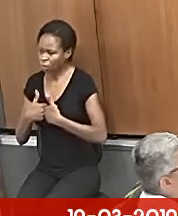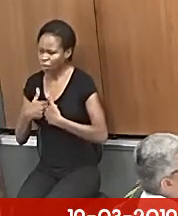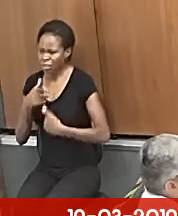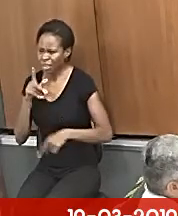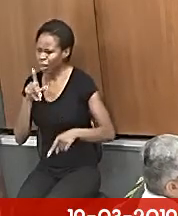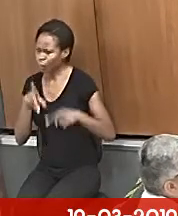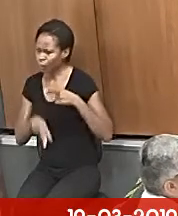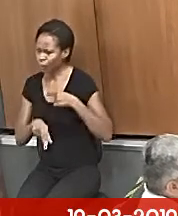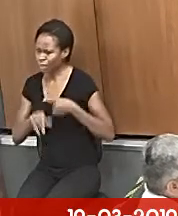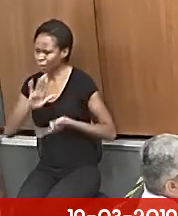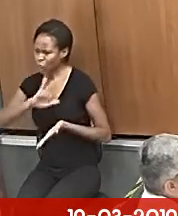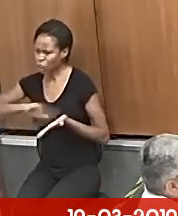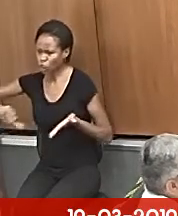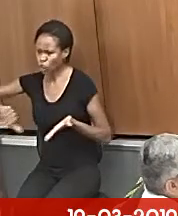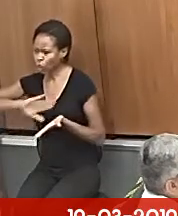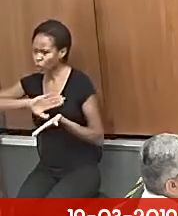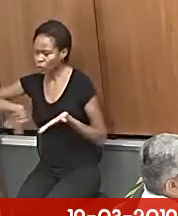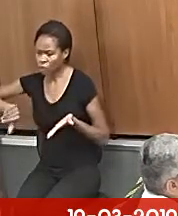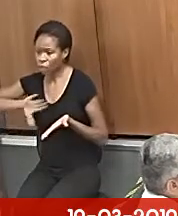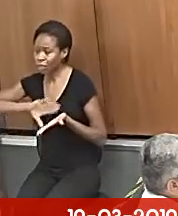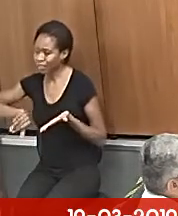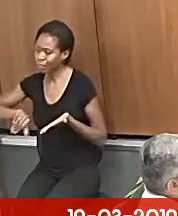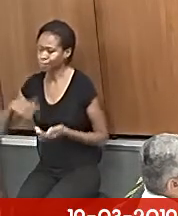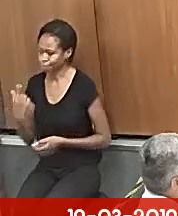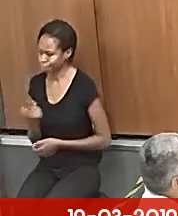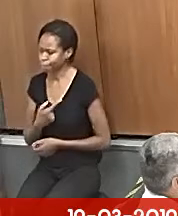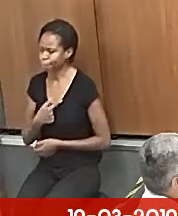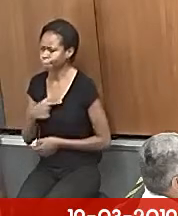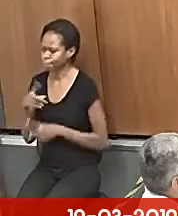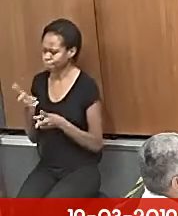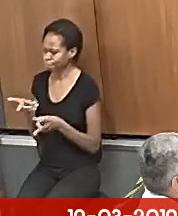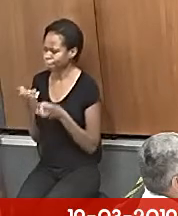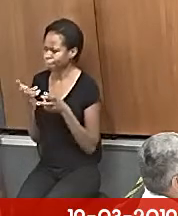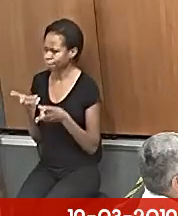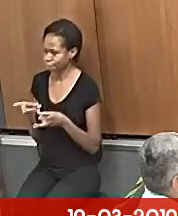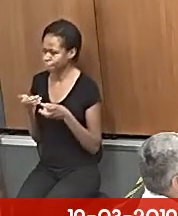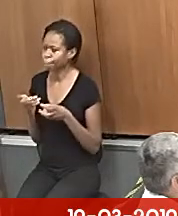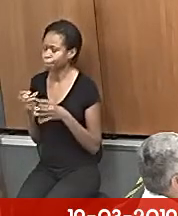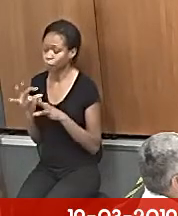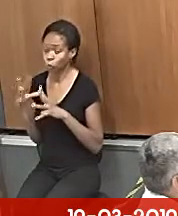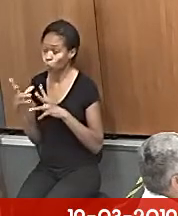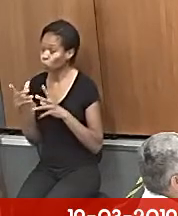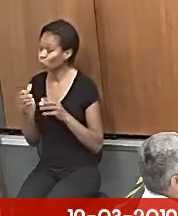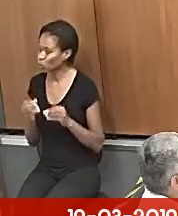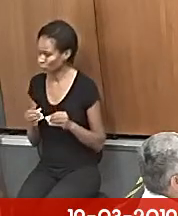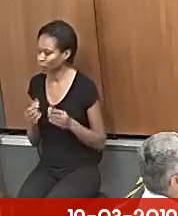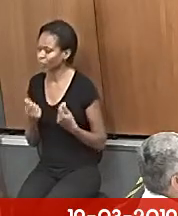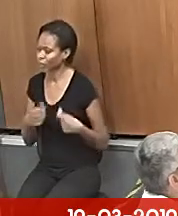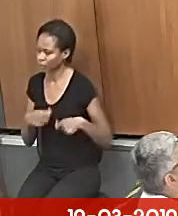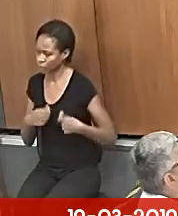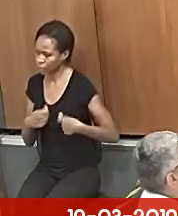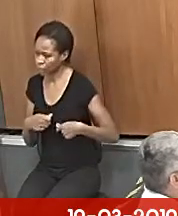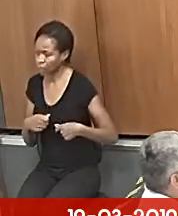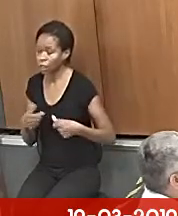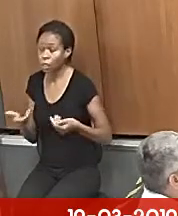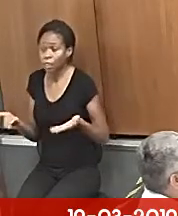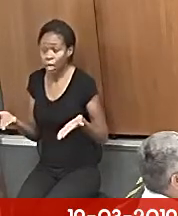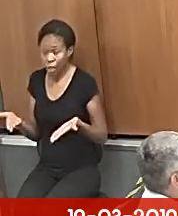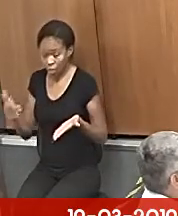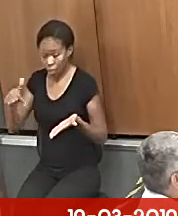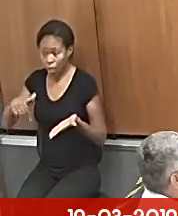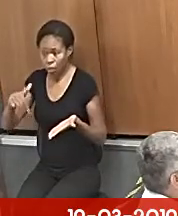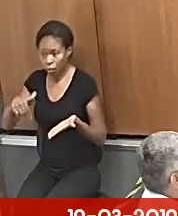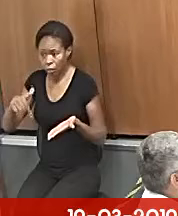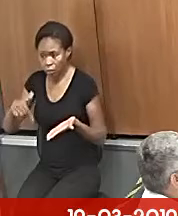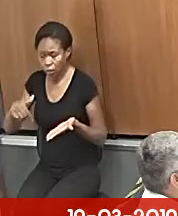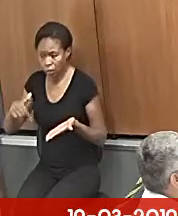todas as demandas e mais uma vez deixando essa comissão nosso gabinete à disposição para que